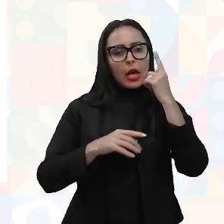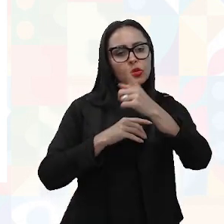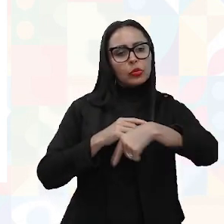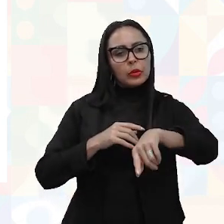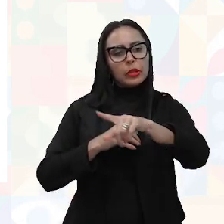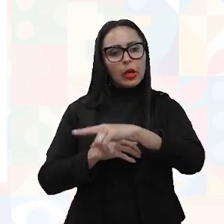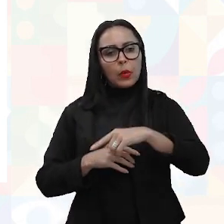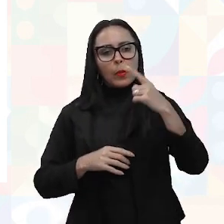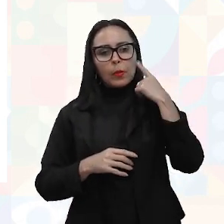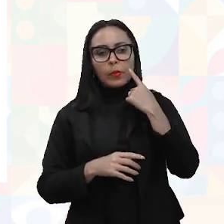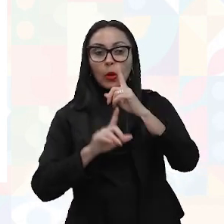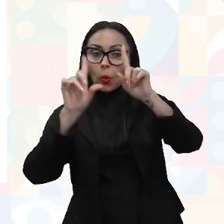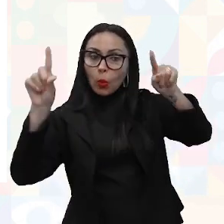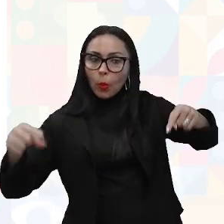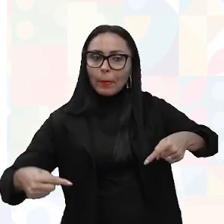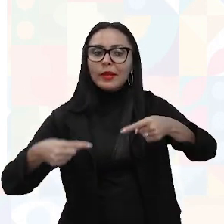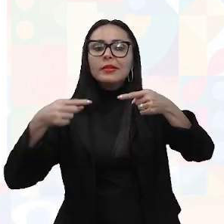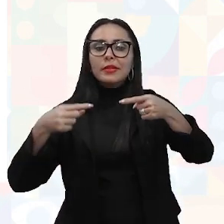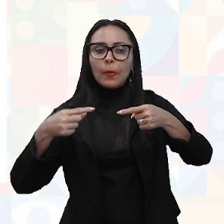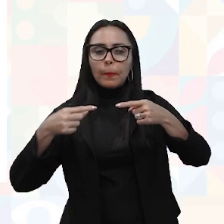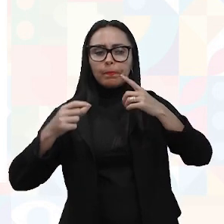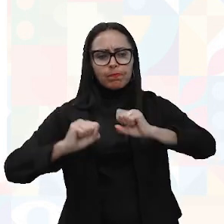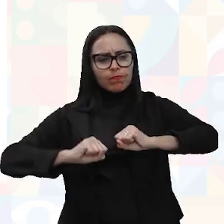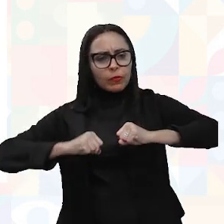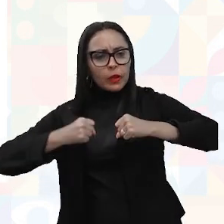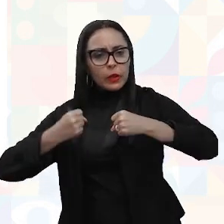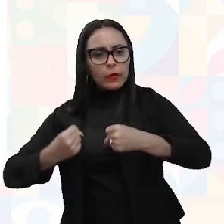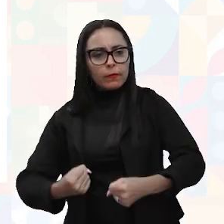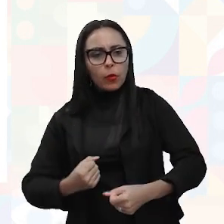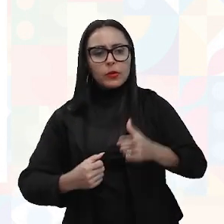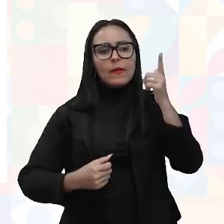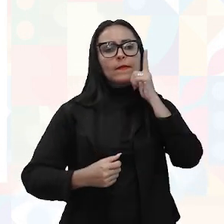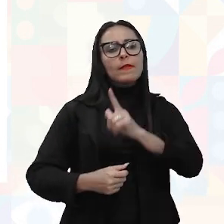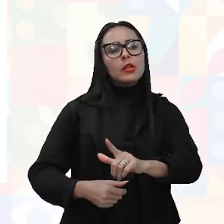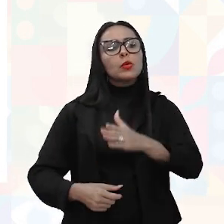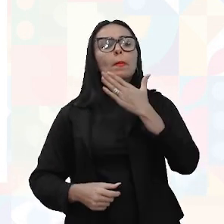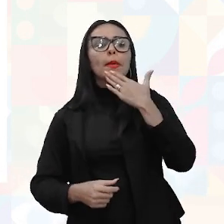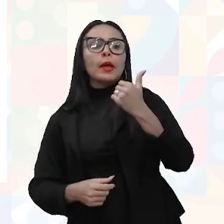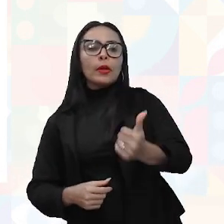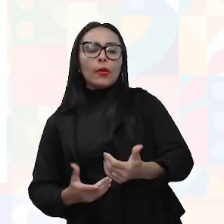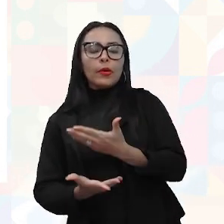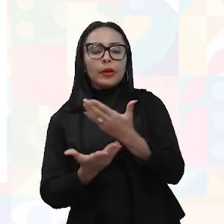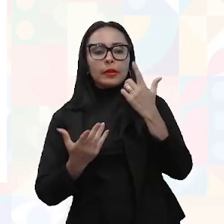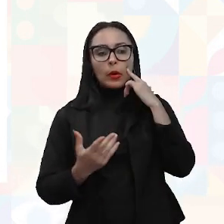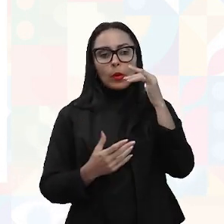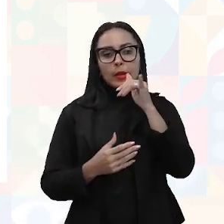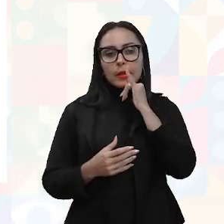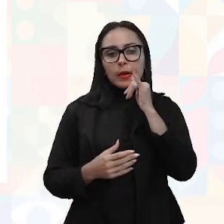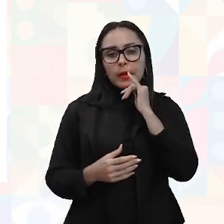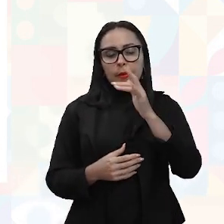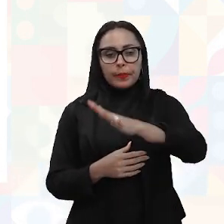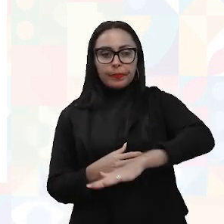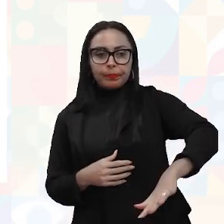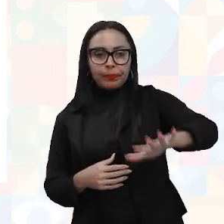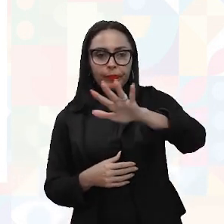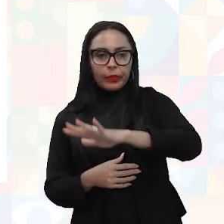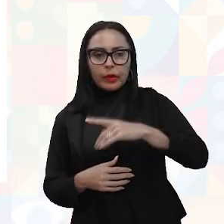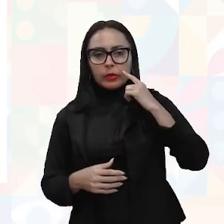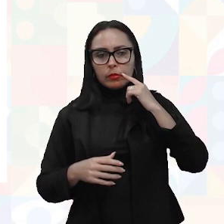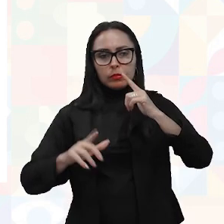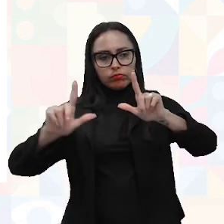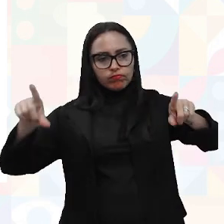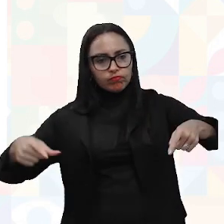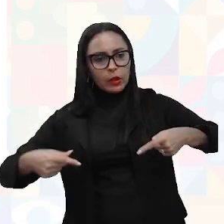jogo de competição, de força, onde sempre vence o melhor. Esse jogo, tipo, dando um exemplo para jogo digital, seria jogo de luta.